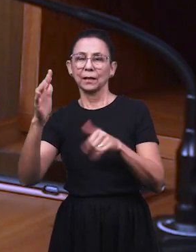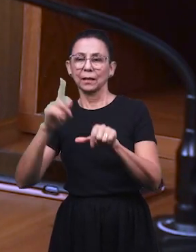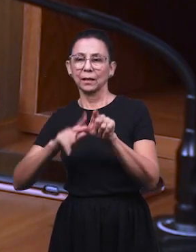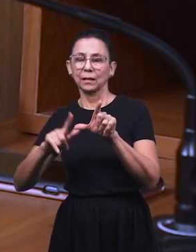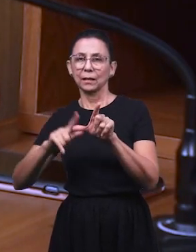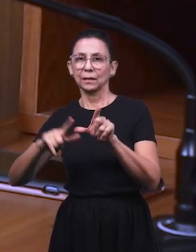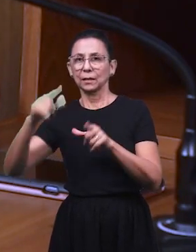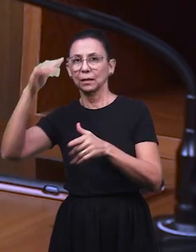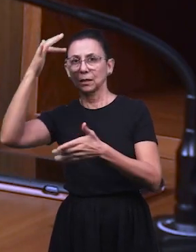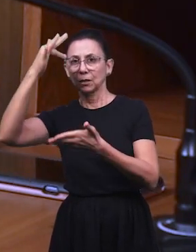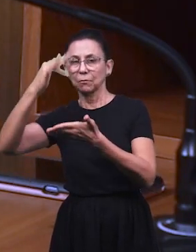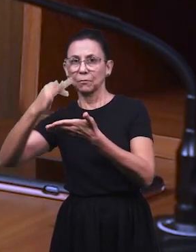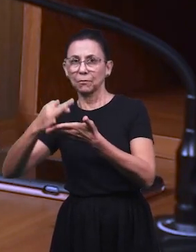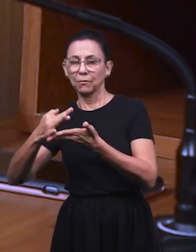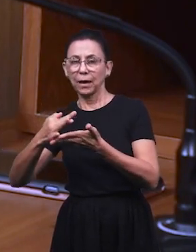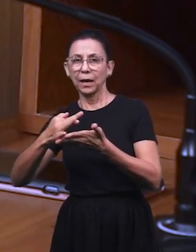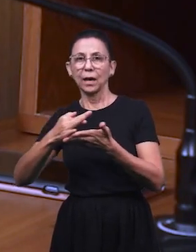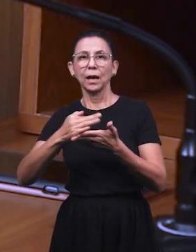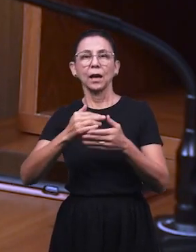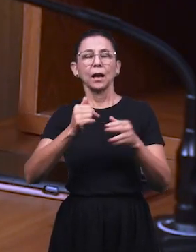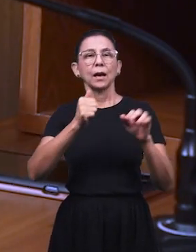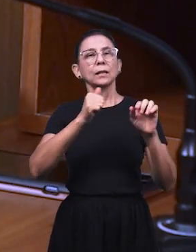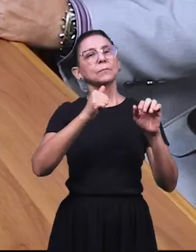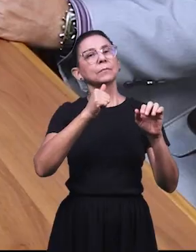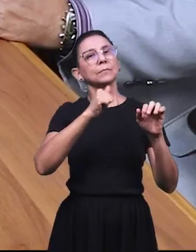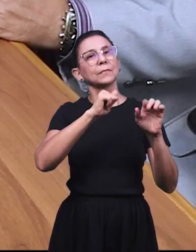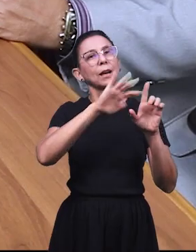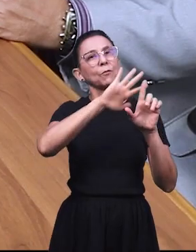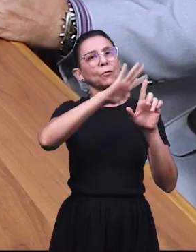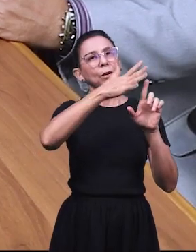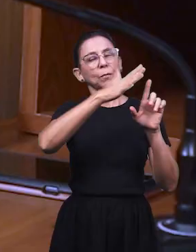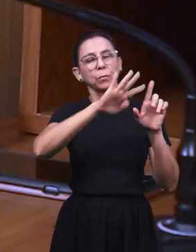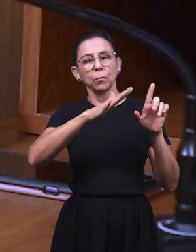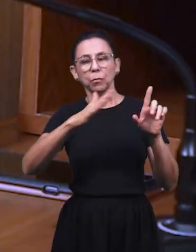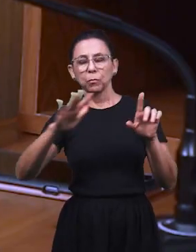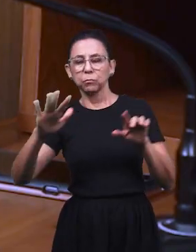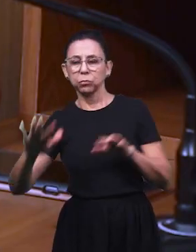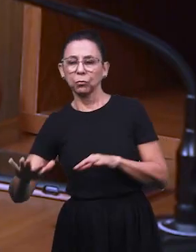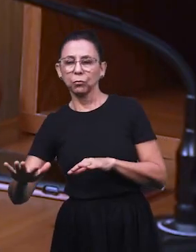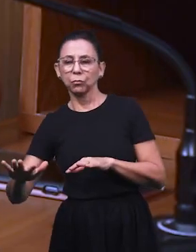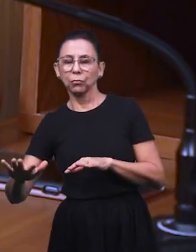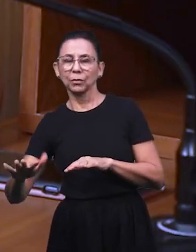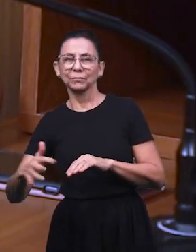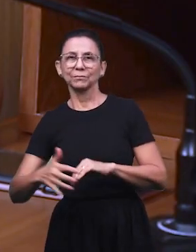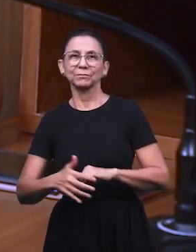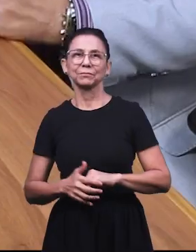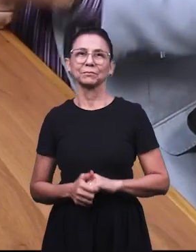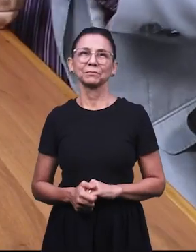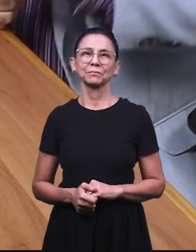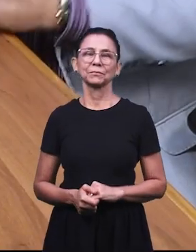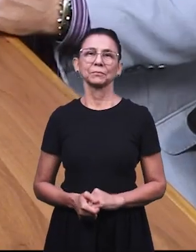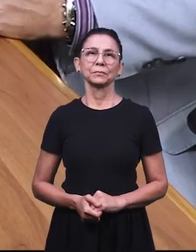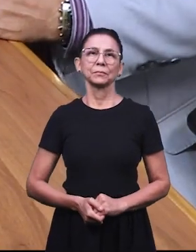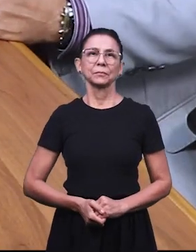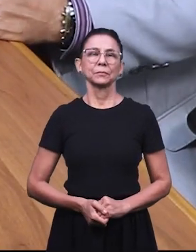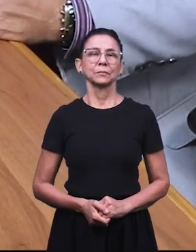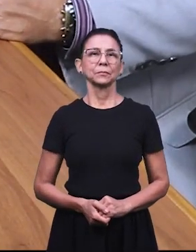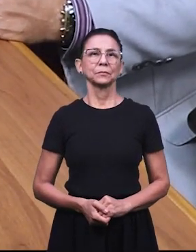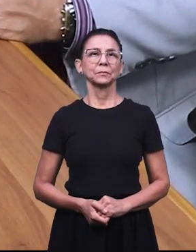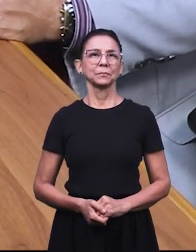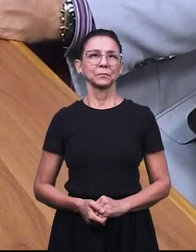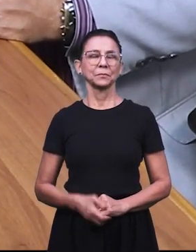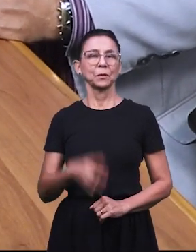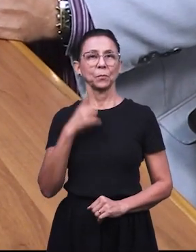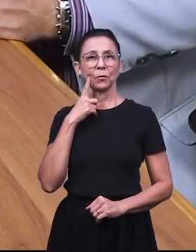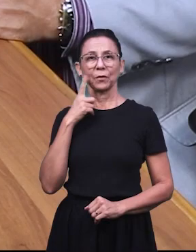fé. Então, todo esse desenho, esse formato, não foi invenção. Foi uma direção do Senhor. Bora assistir a vinheta? No meio do